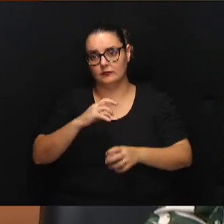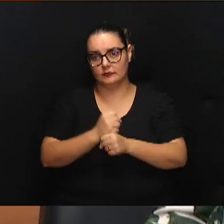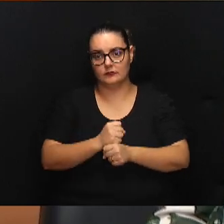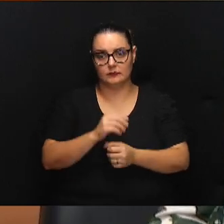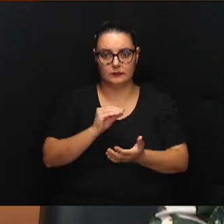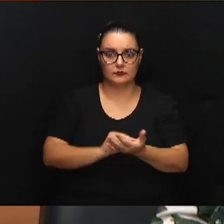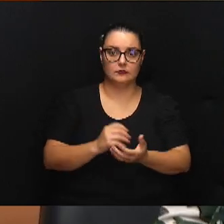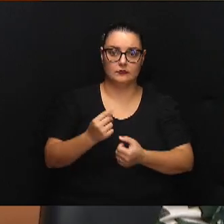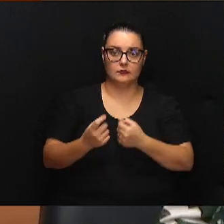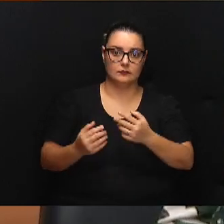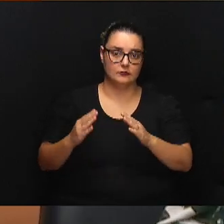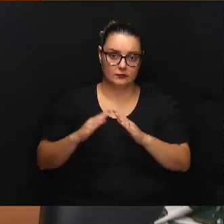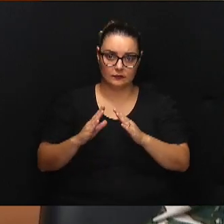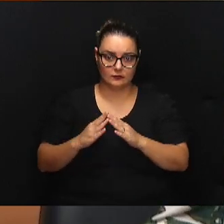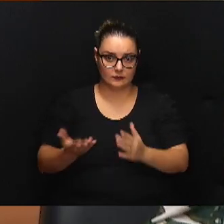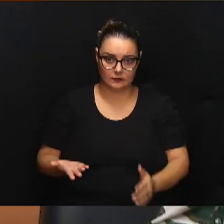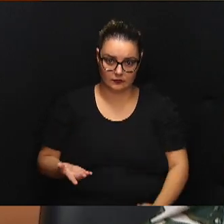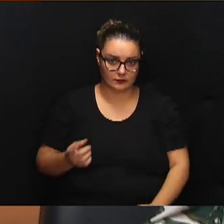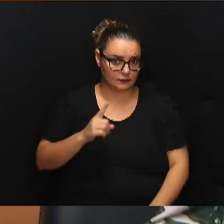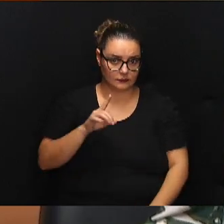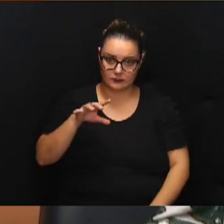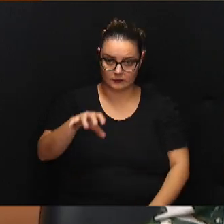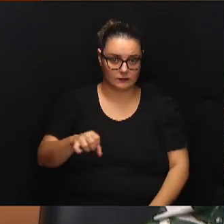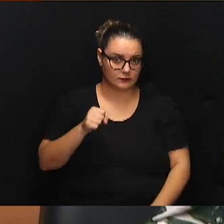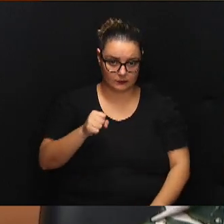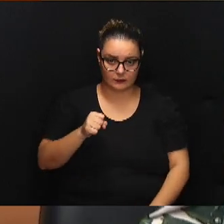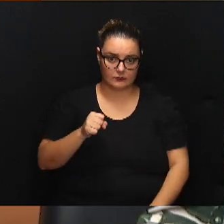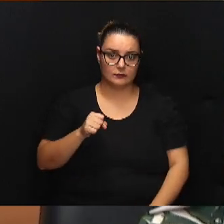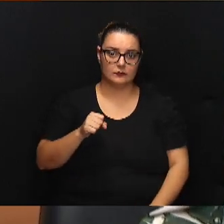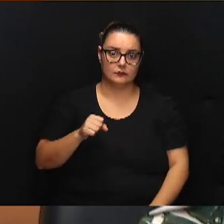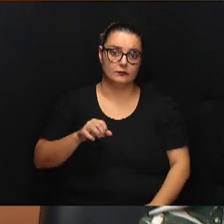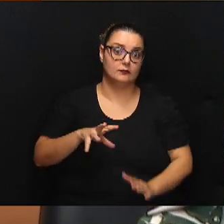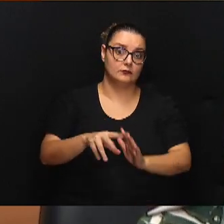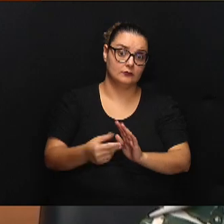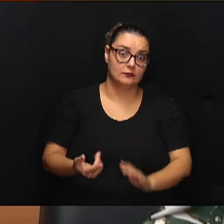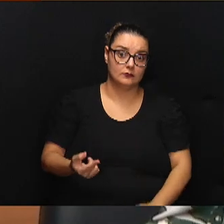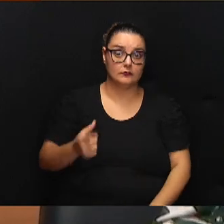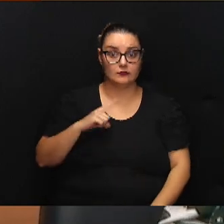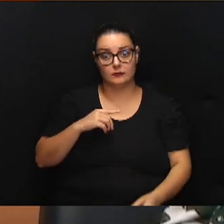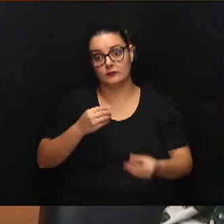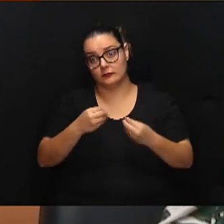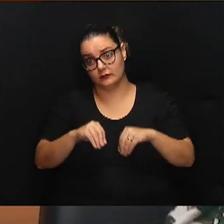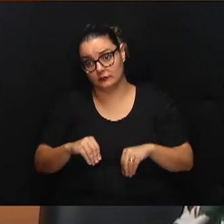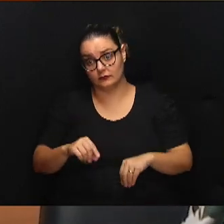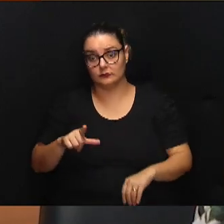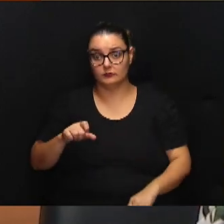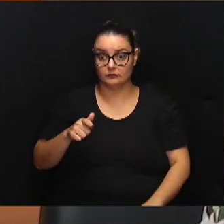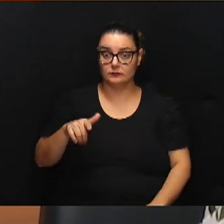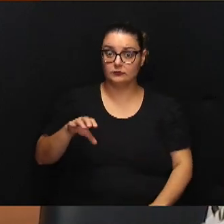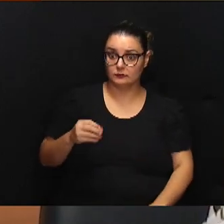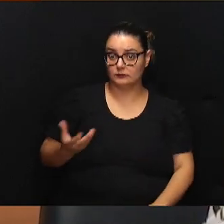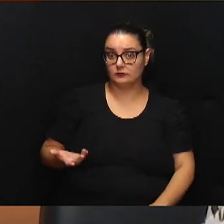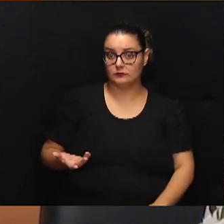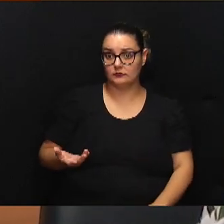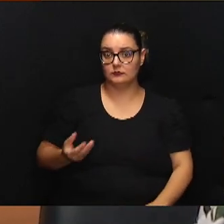alguma coisa na casa. Você também não pega o ladrão, né? Você tem uma noção de que está tendo um dano, que você está sendo lesado, né? Onde é que você vai enxergar